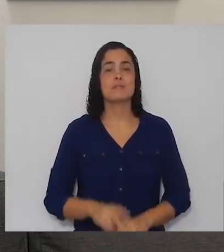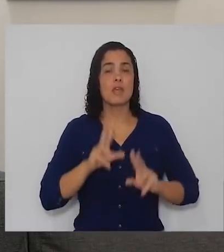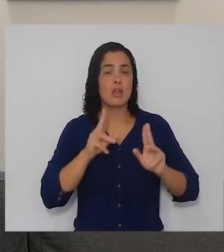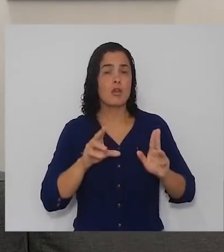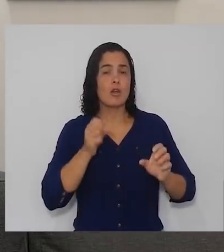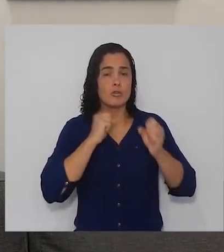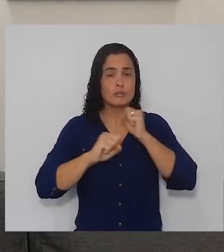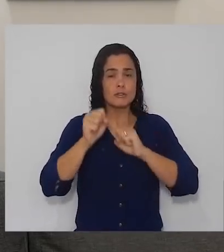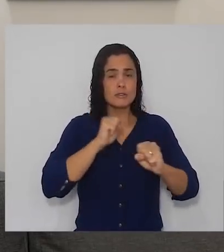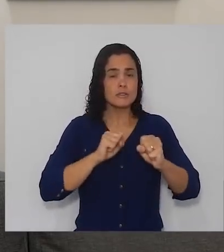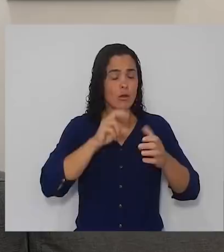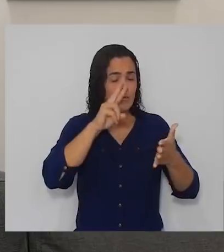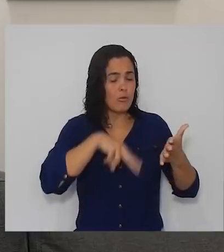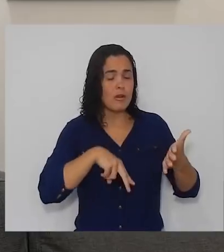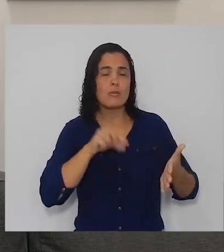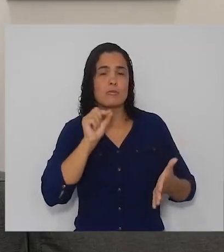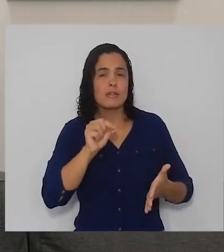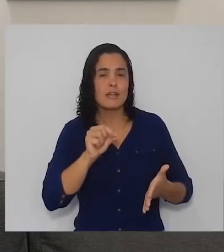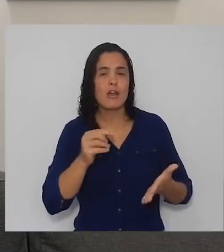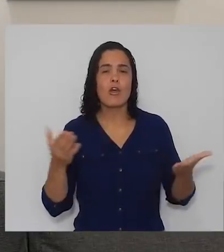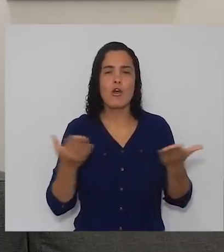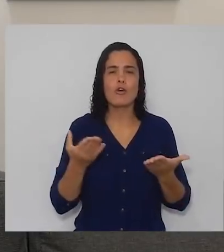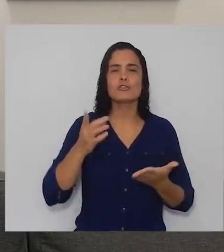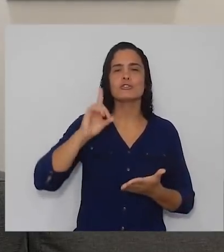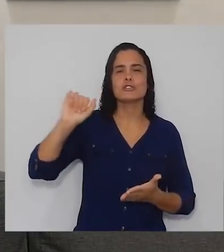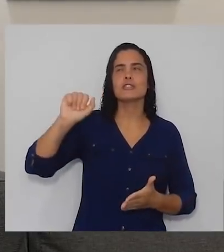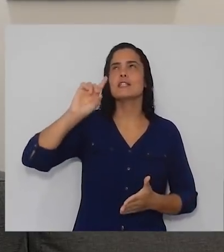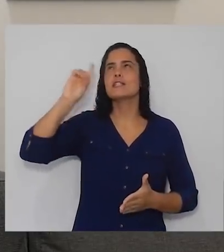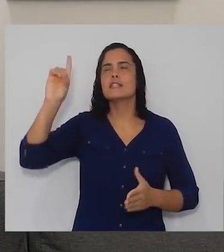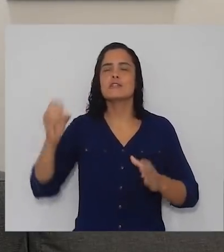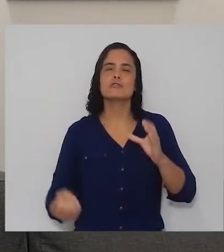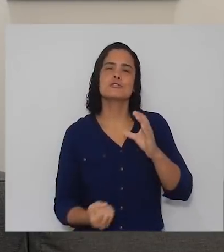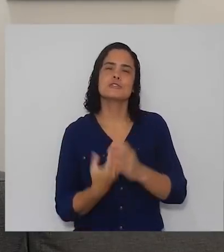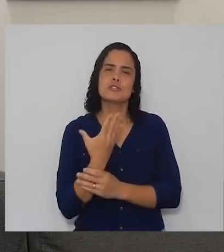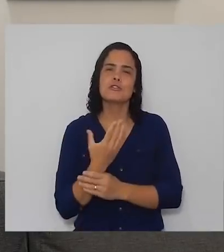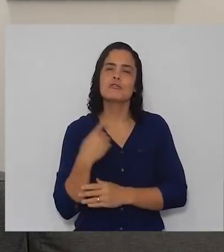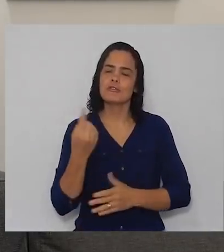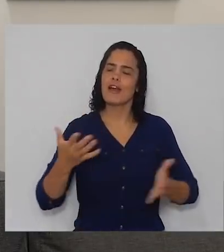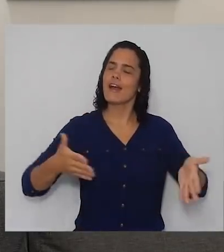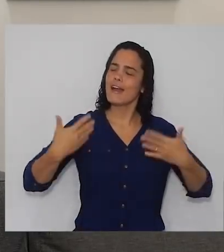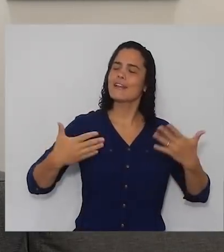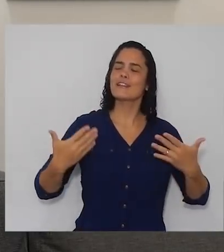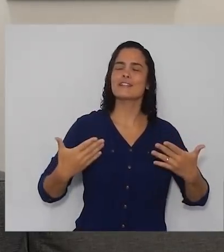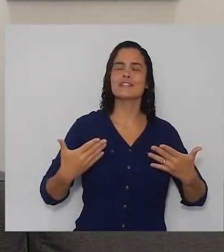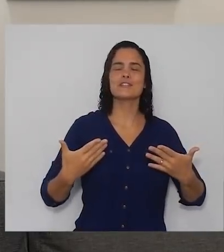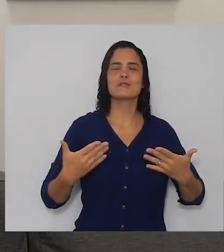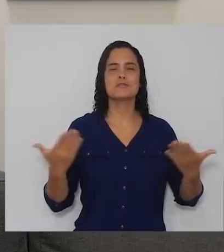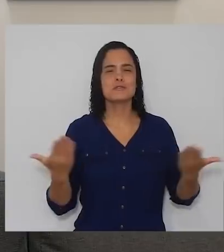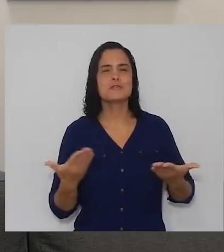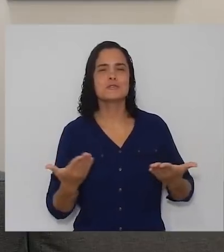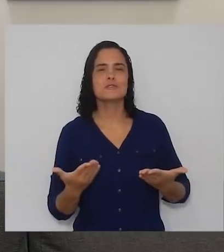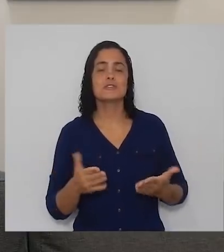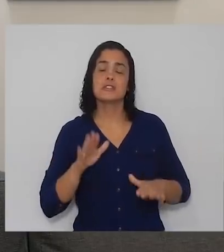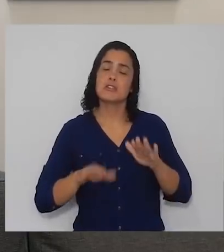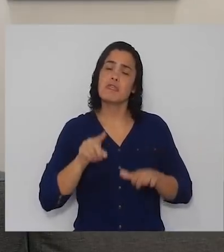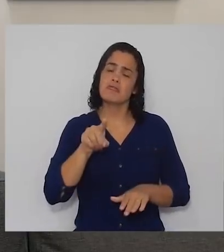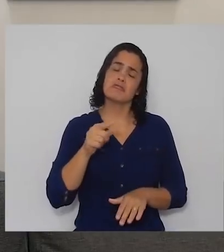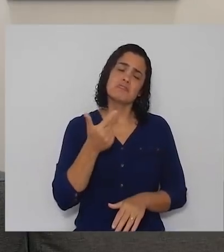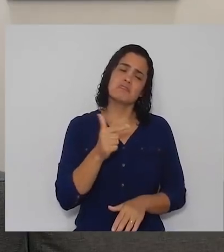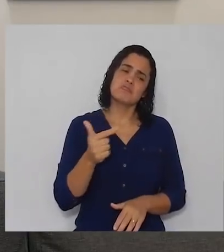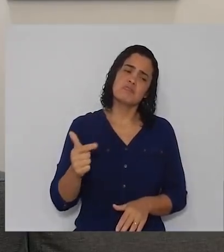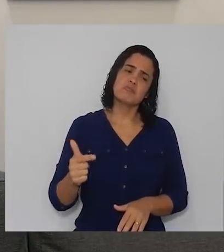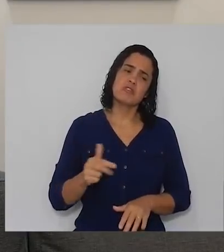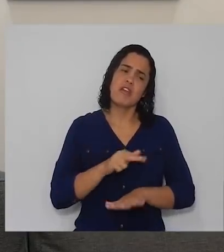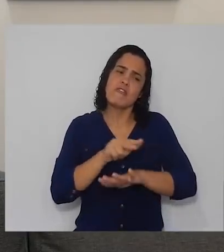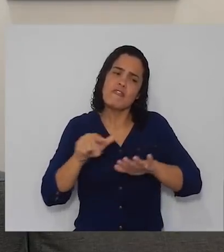este é o dia que o Senhor fez. Alegremos-nos, regozijemos-nos nele. Talvez você não tenha muitos ou alguns motivos